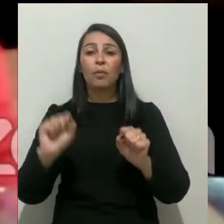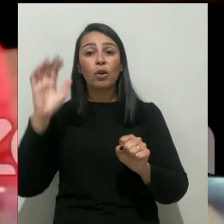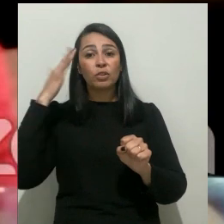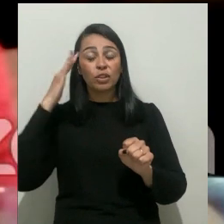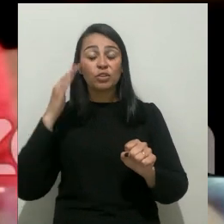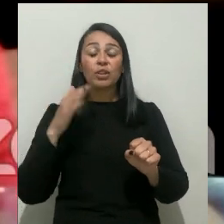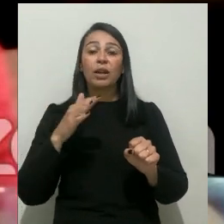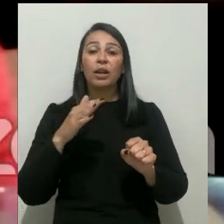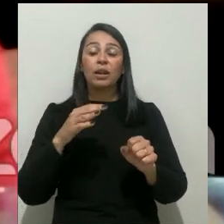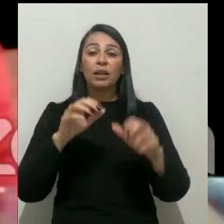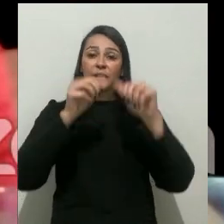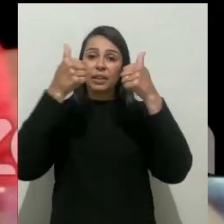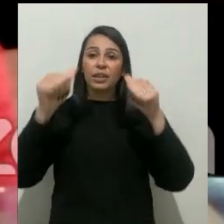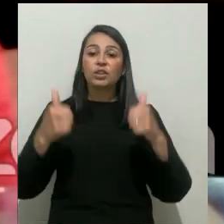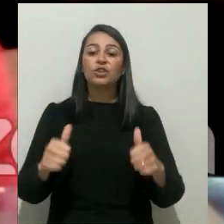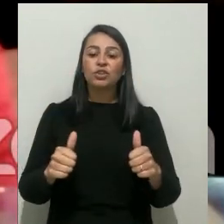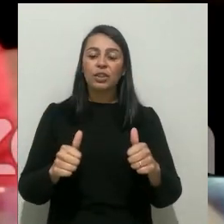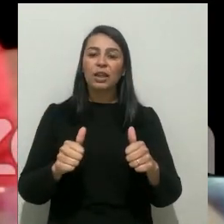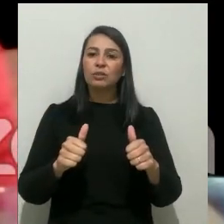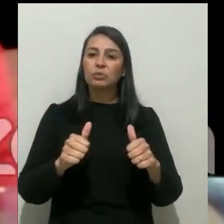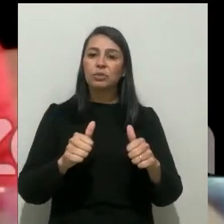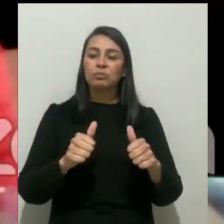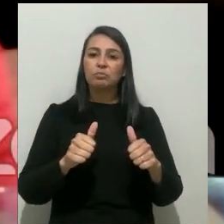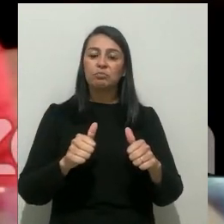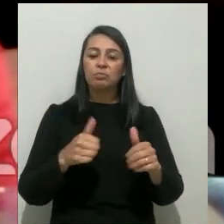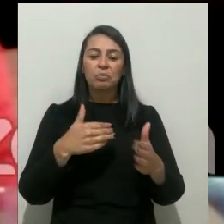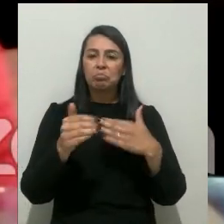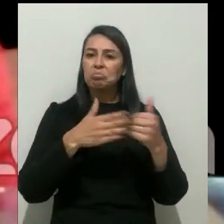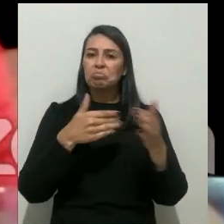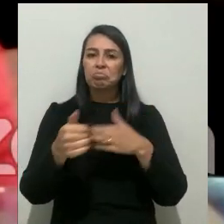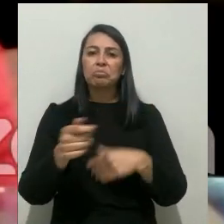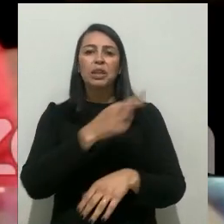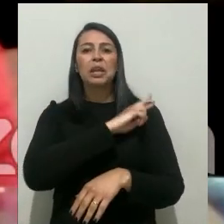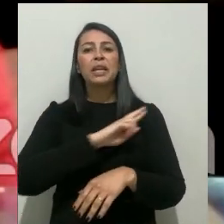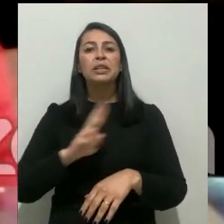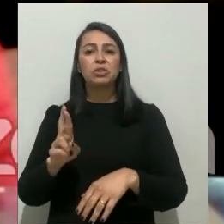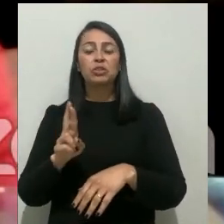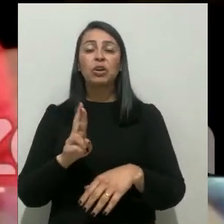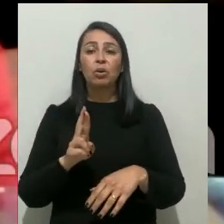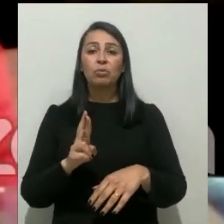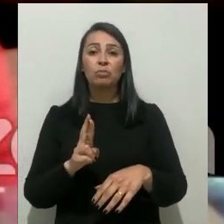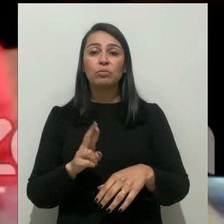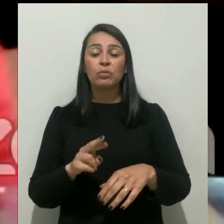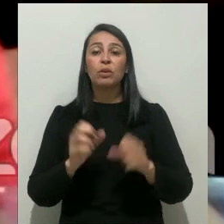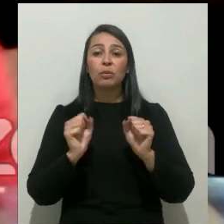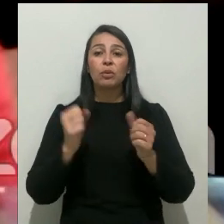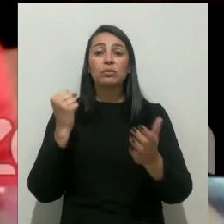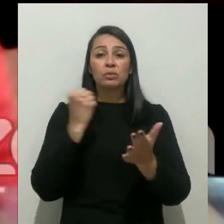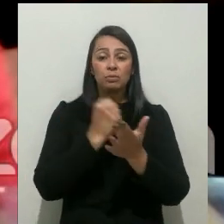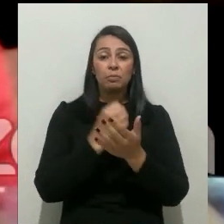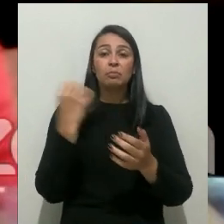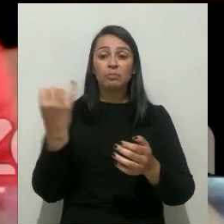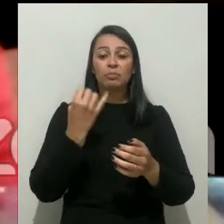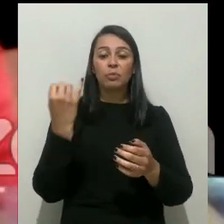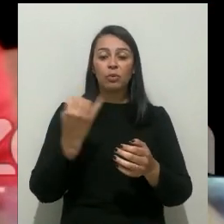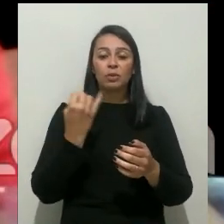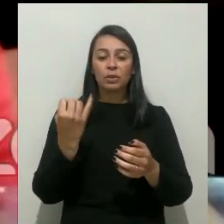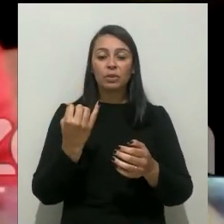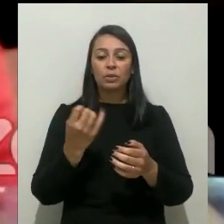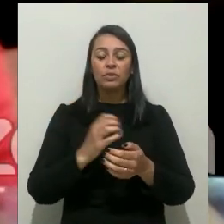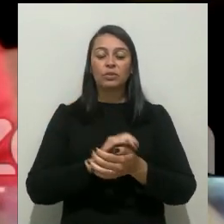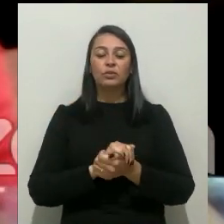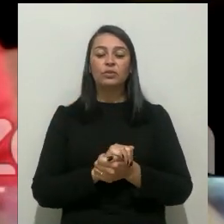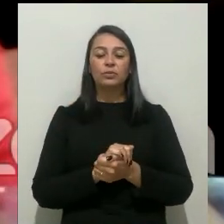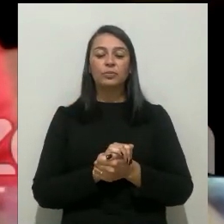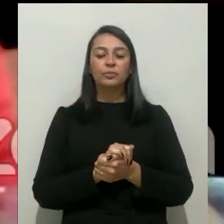elemento como um elemento universal, independente da religião que você acredita. Né? E o Levi, que era judeu, transformou-se em